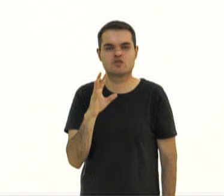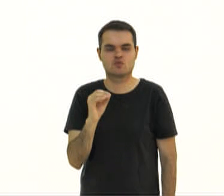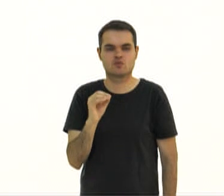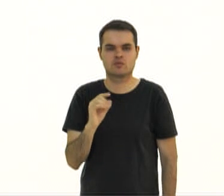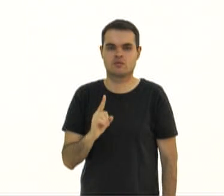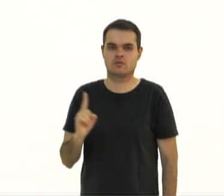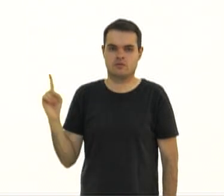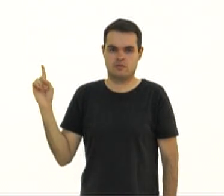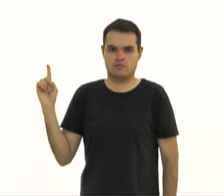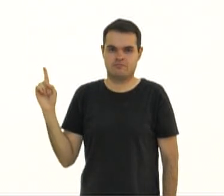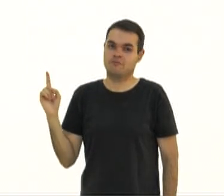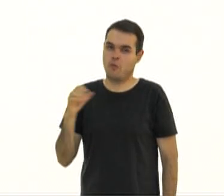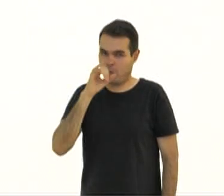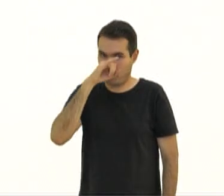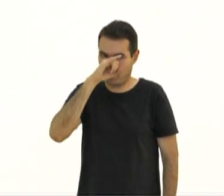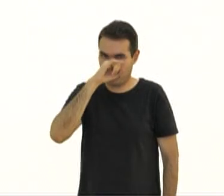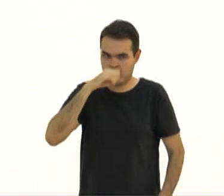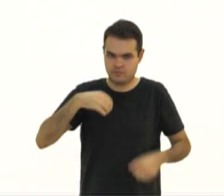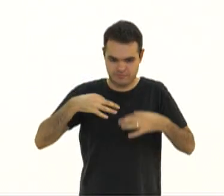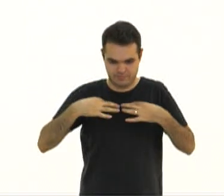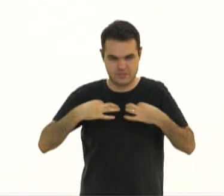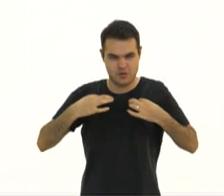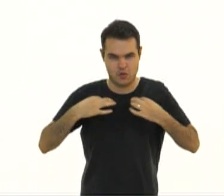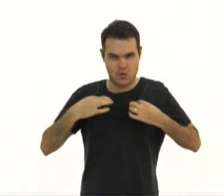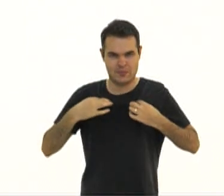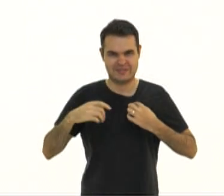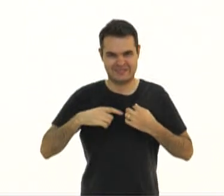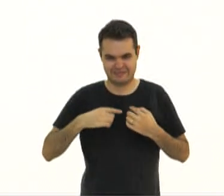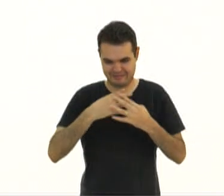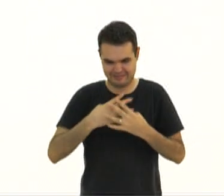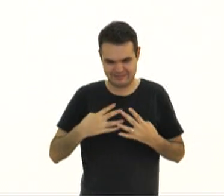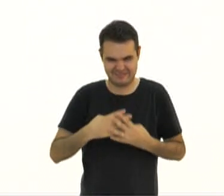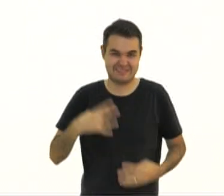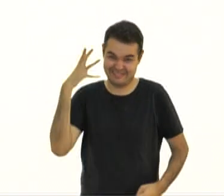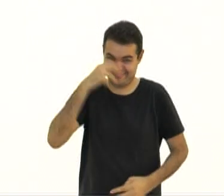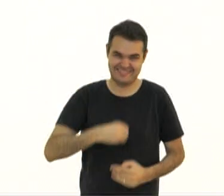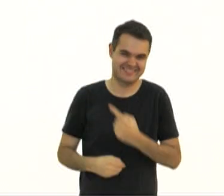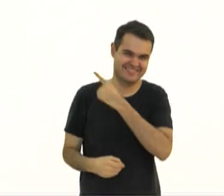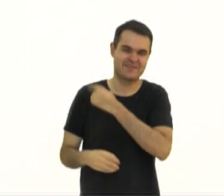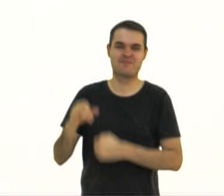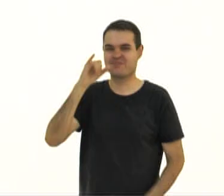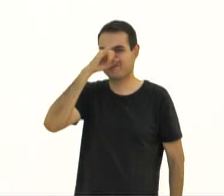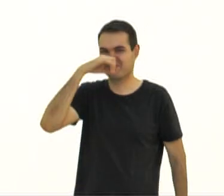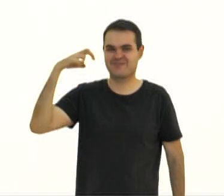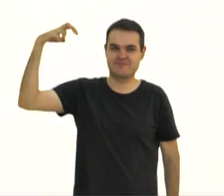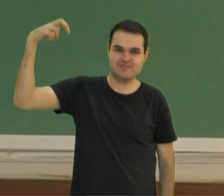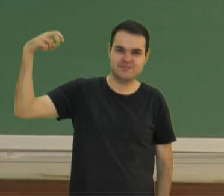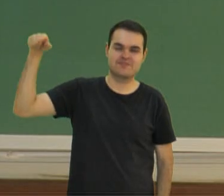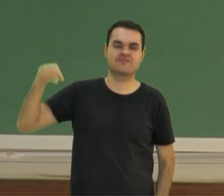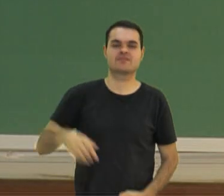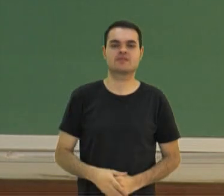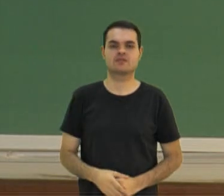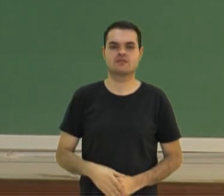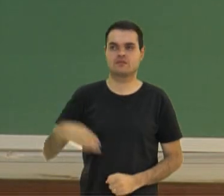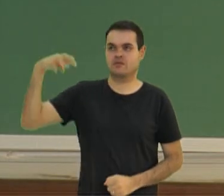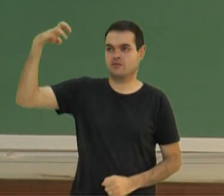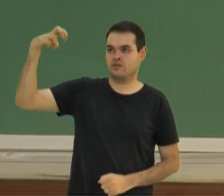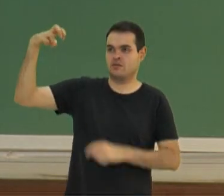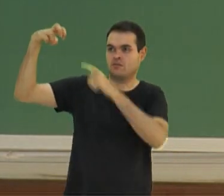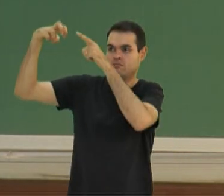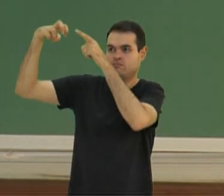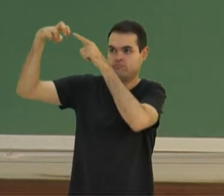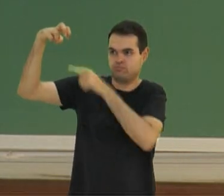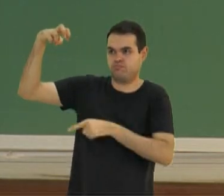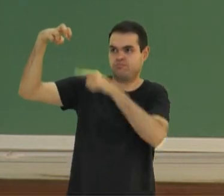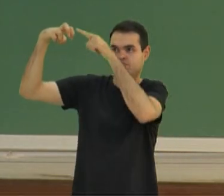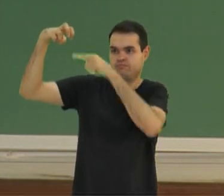nosso porco está de jardineira, né? Coisa linda, né? Tá bonito pra caramba aqui. Outra coisa, o que a gente percebe aqui? Os 3 escorregas, A, B e C, eles